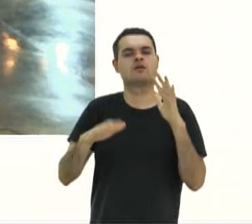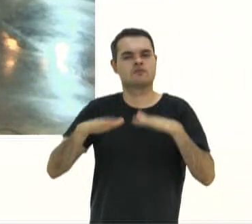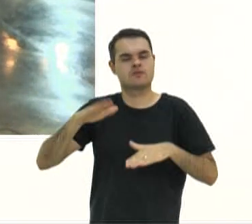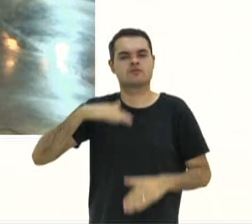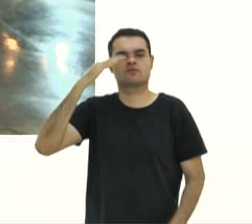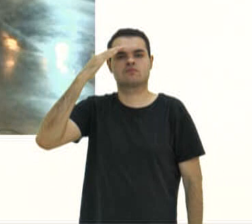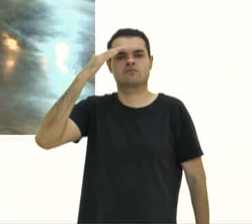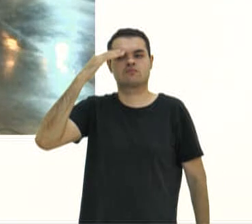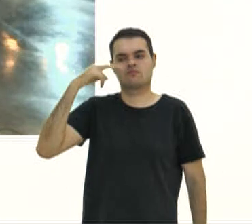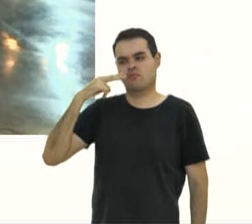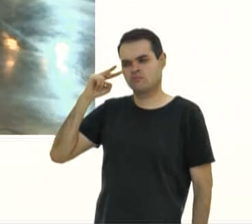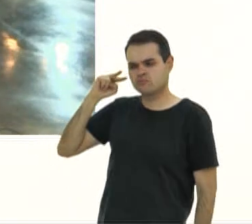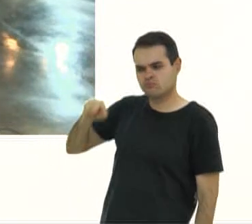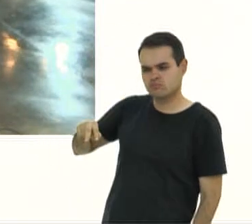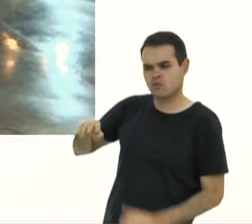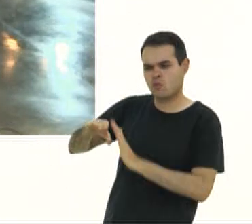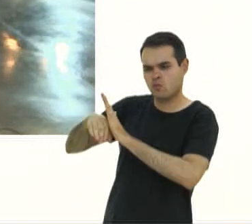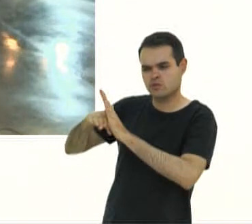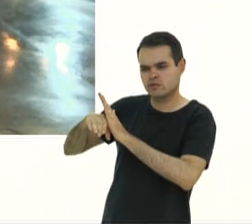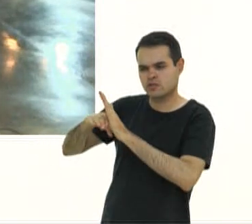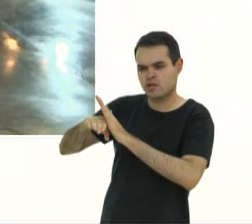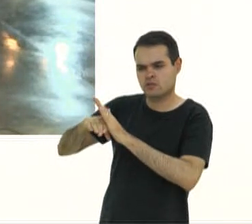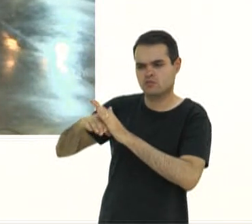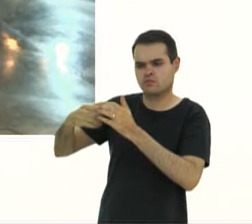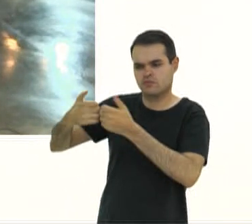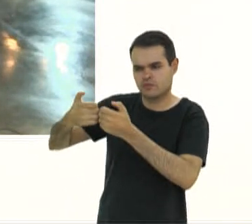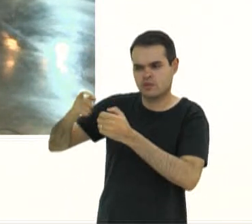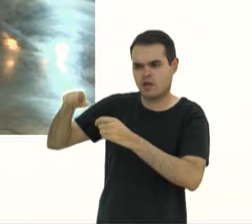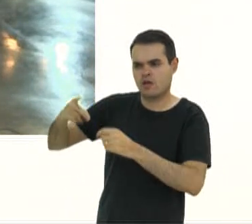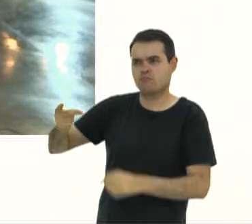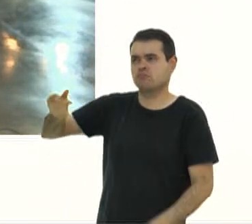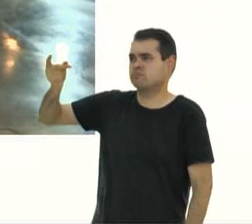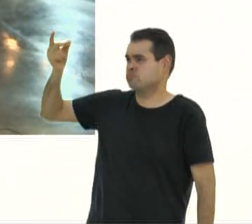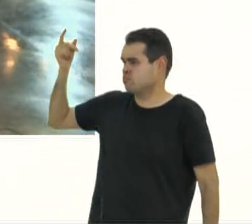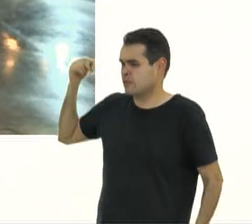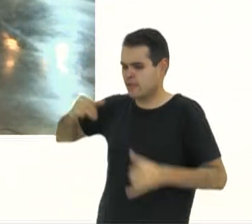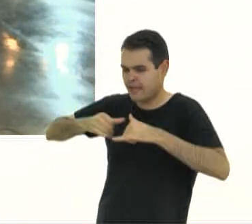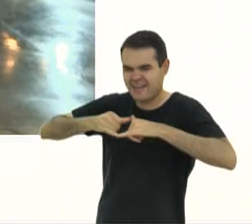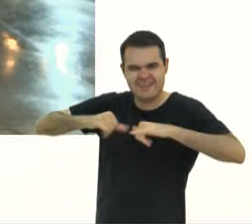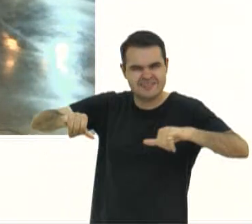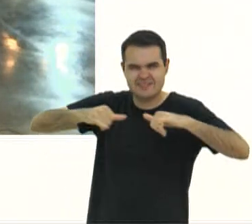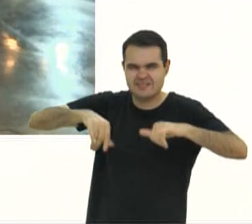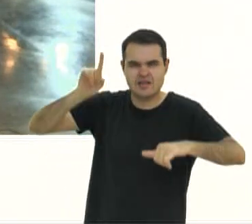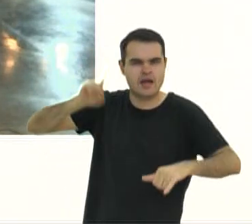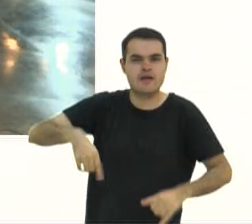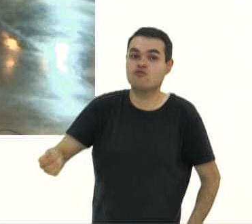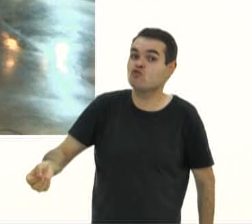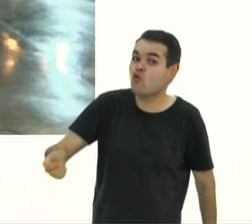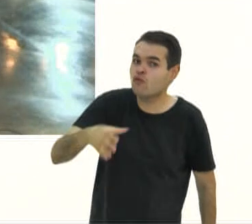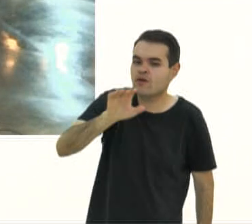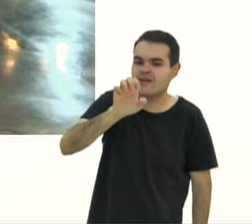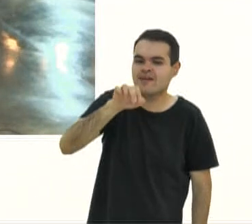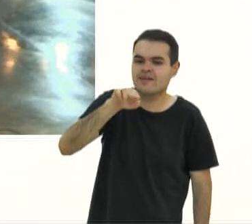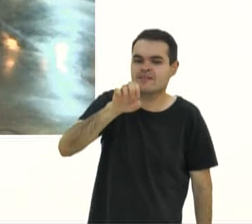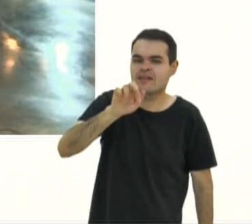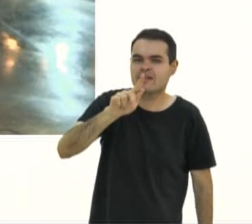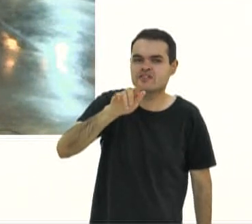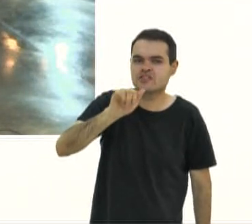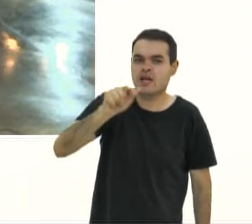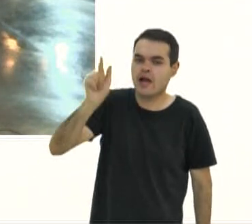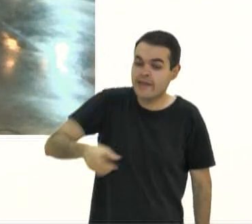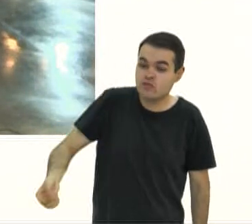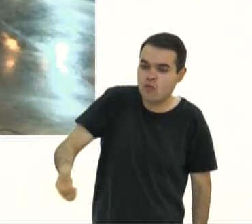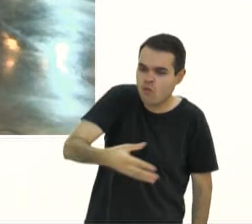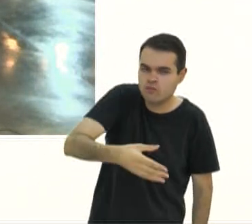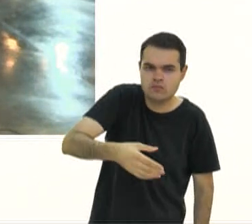em ciência, em física, são muito, muito antigos. O conceito de energia é muito novo. Ele é muito recente.